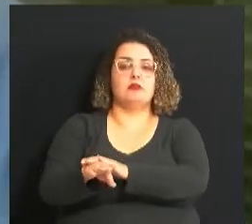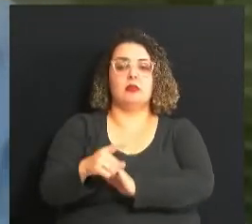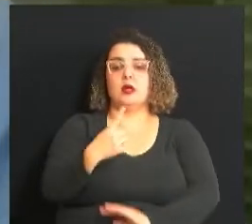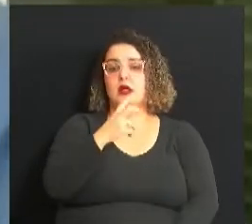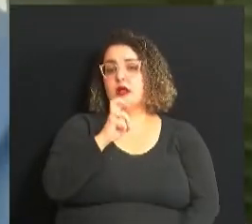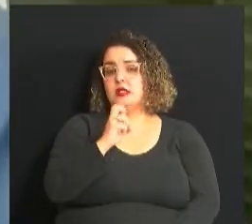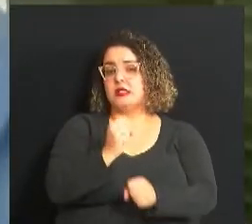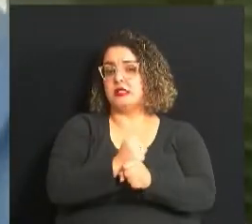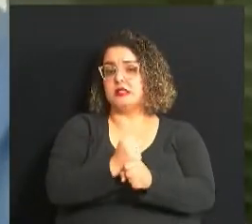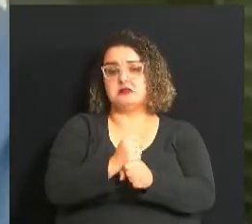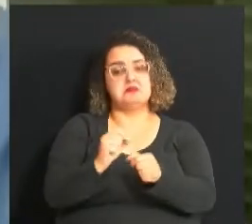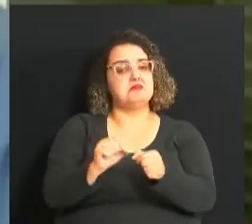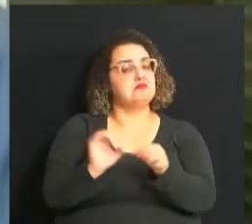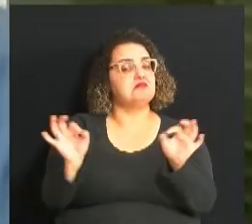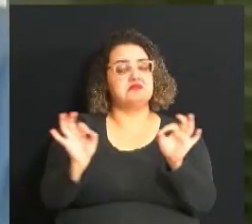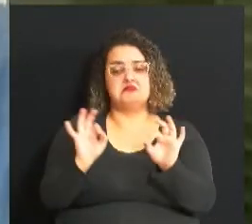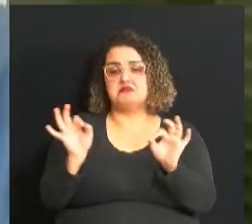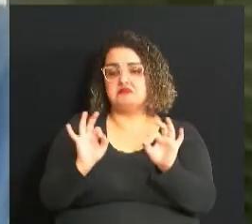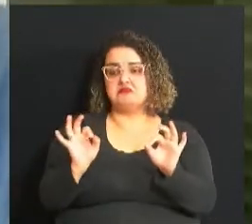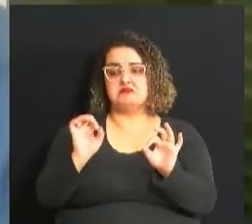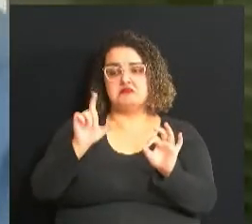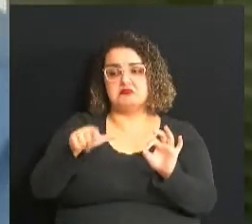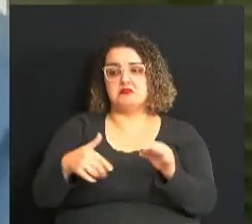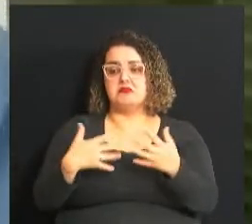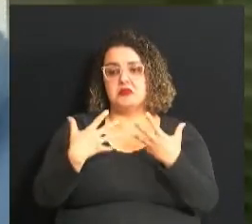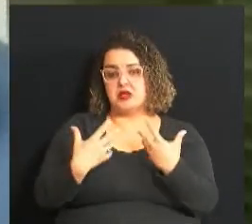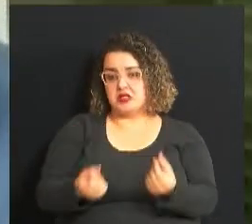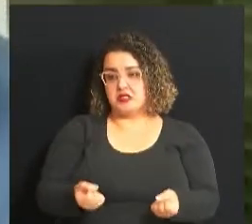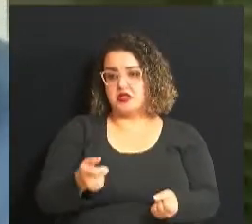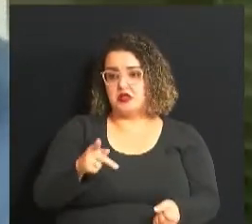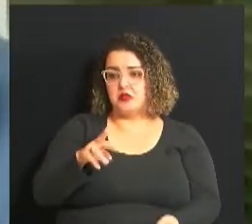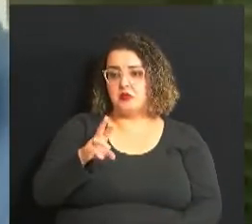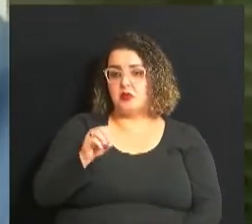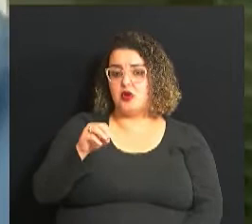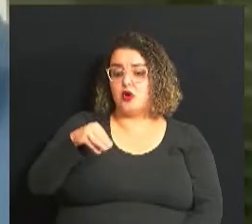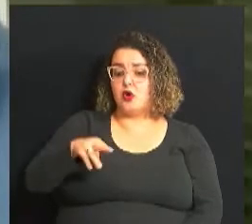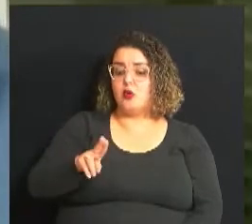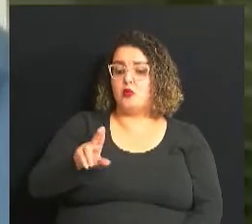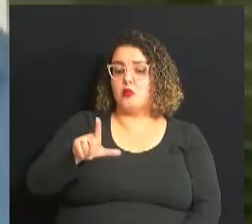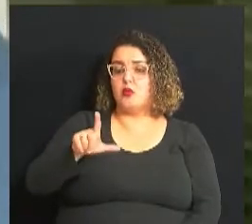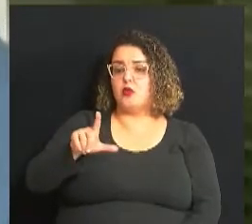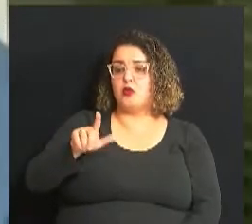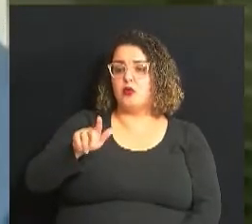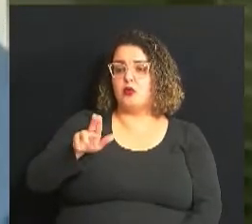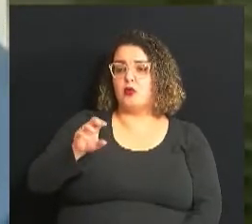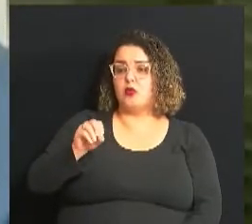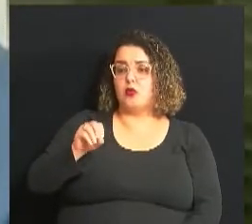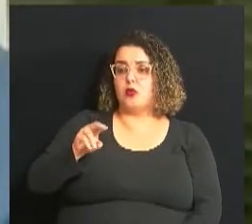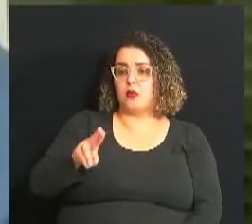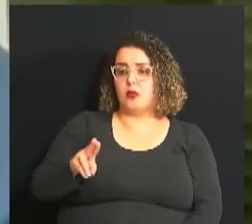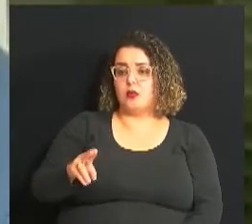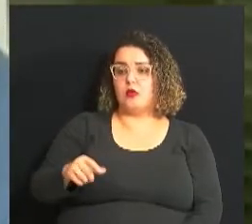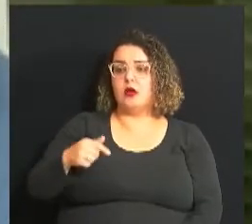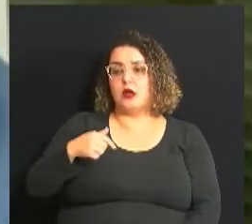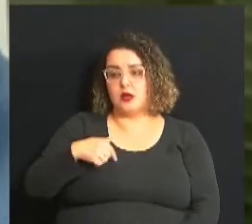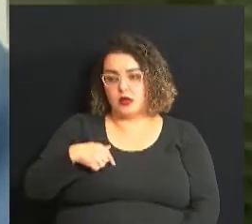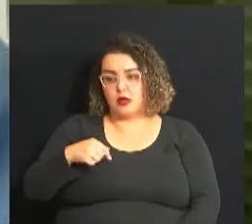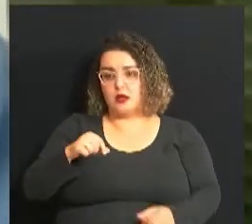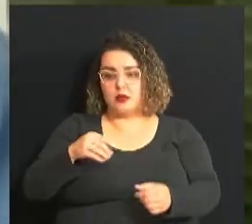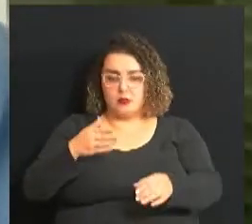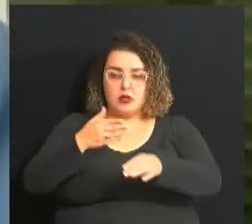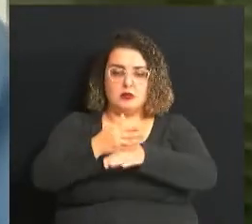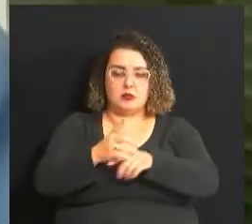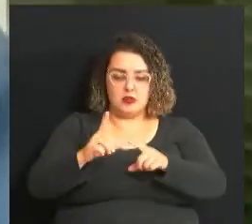nada depois que se promulgou essa Lei de Saúde do Homem. Eu participei da feitura dessa lei em Brasília, fui várias vezes a